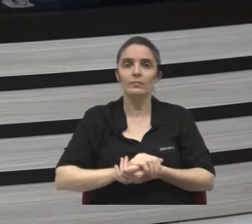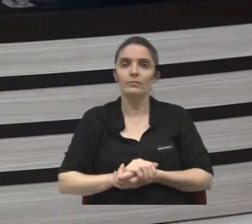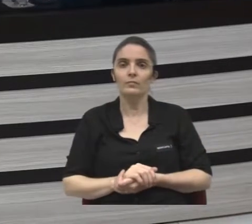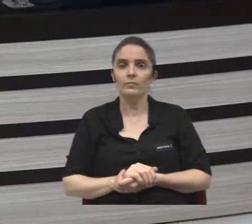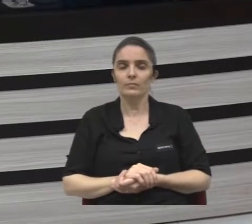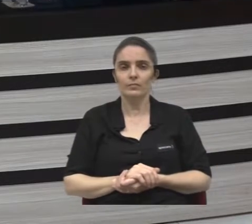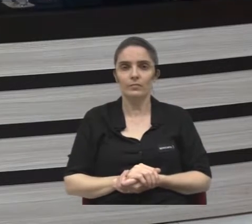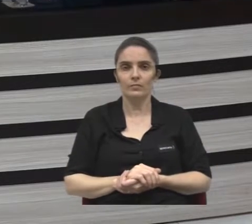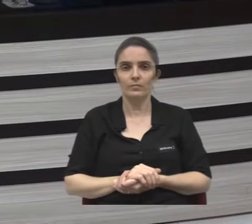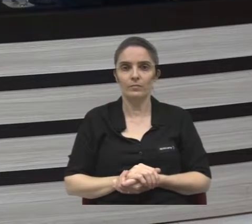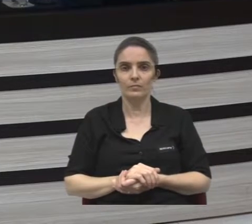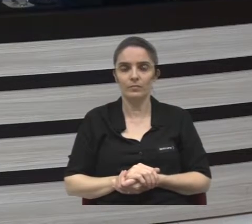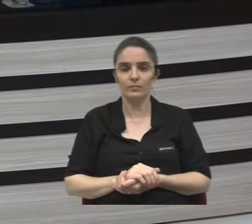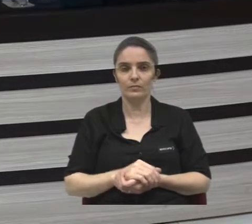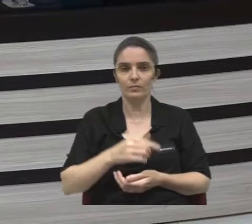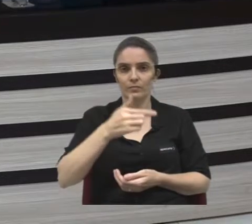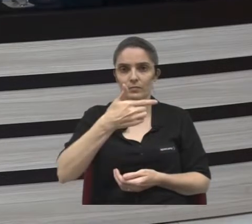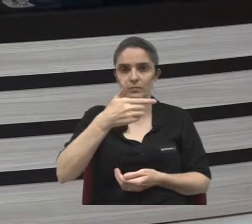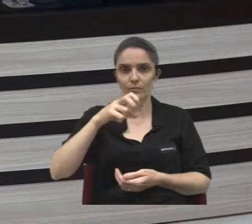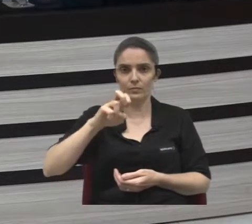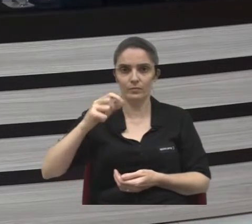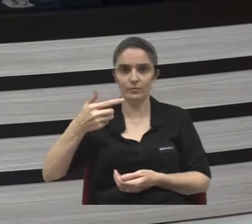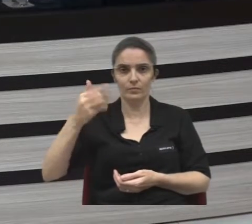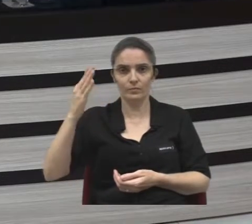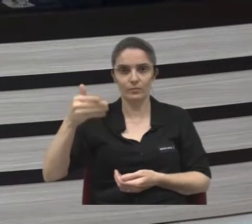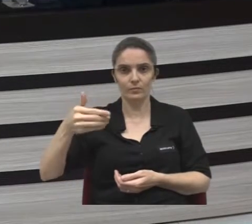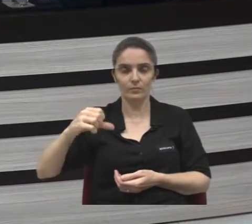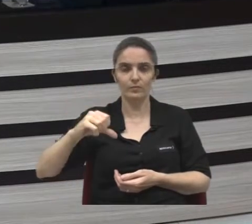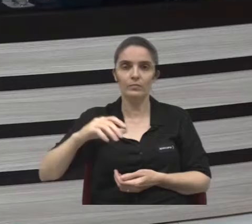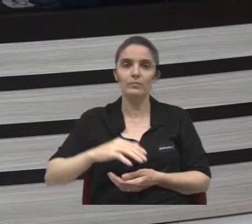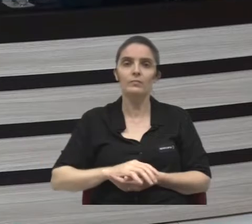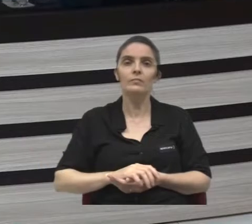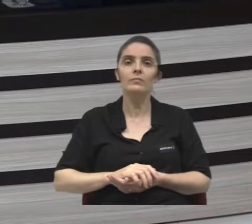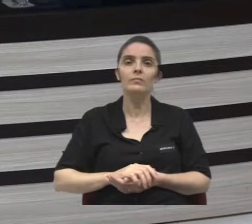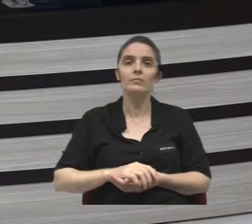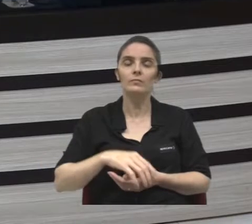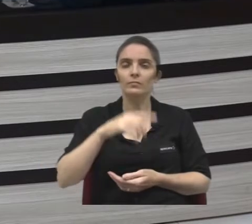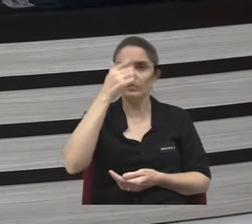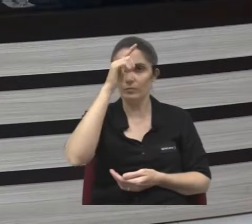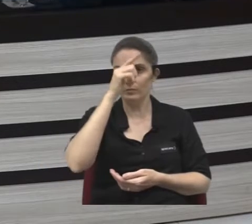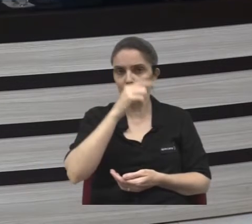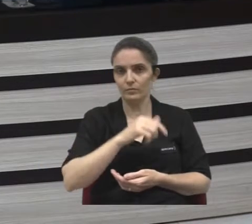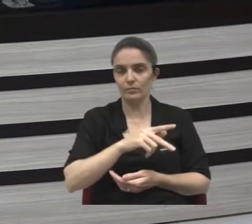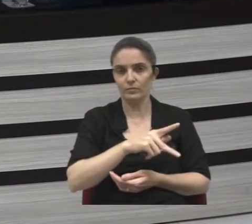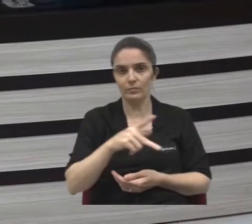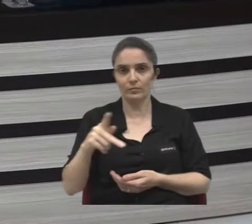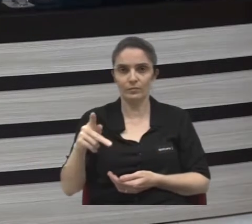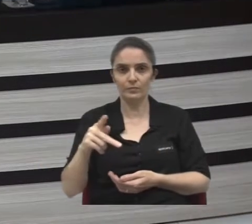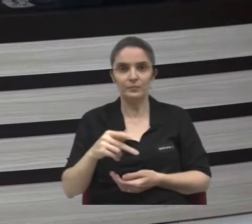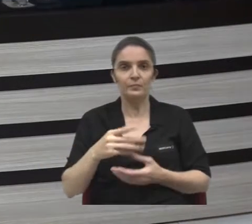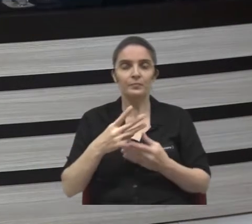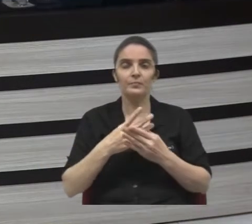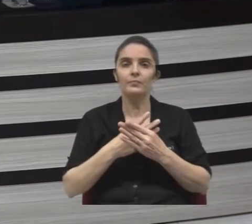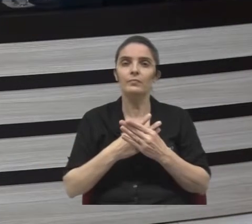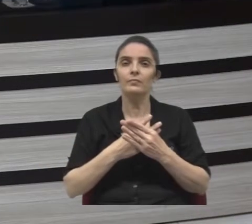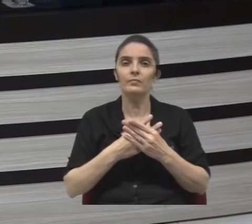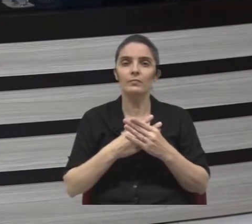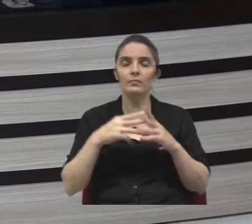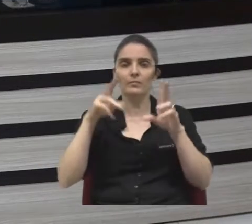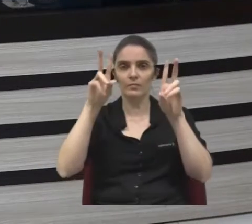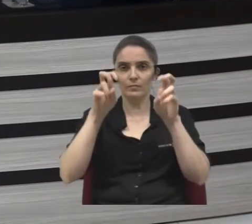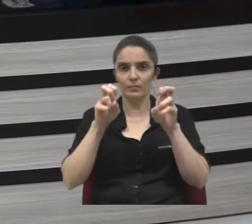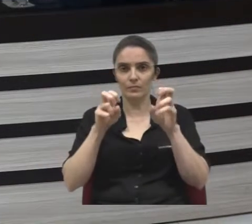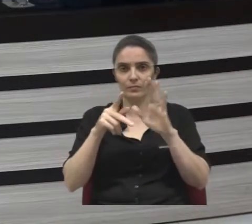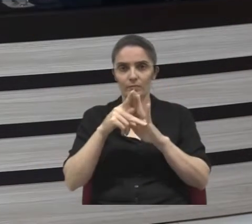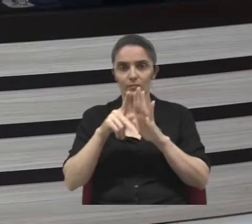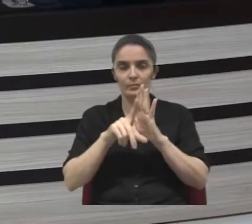Ofício número 252/2019, excelentíssimo senhor Sidney Pascotto, presidente da Câmara Municipal de Limeira. Assunto, caminha projeto de lei.